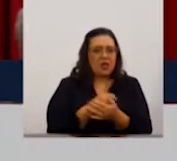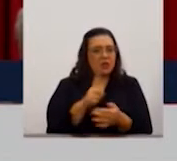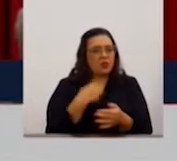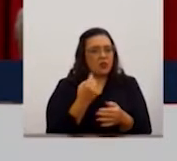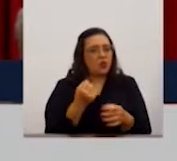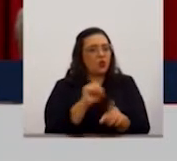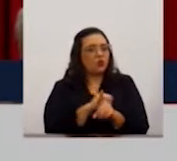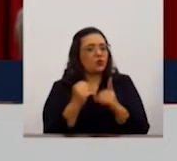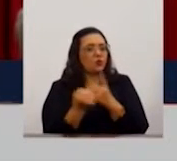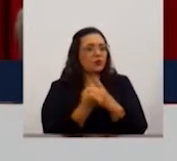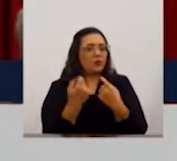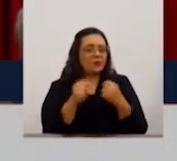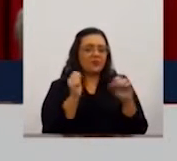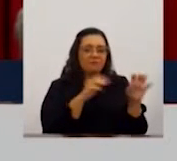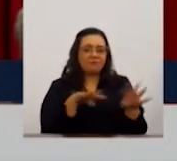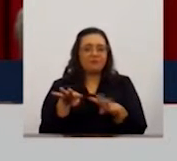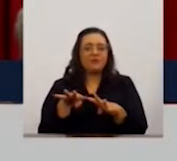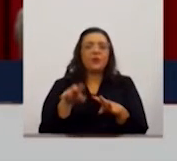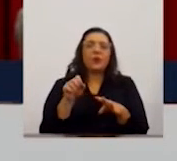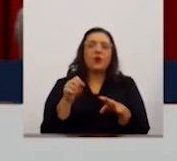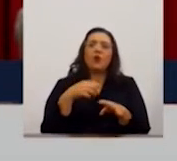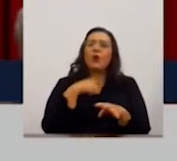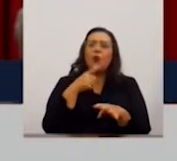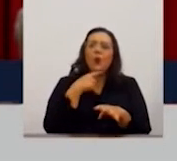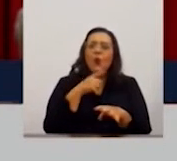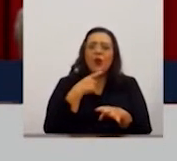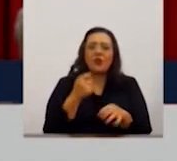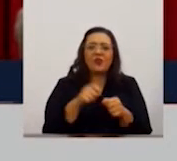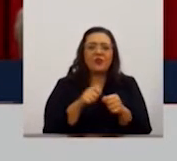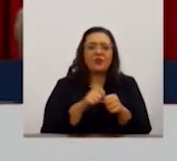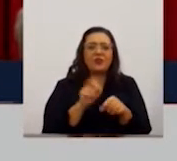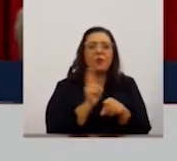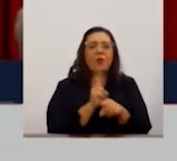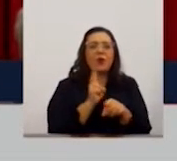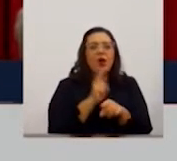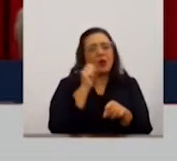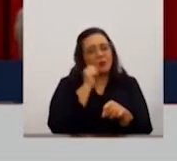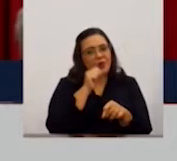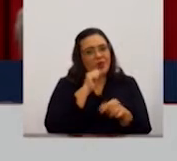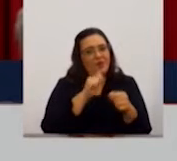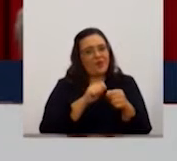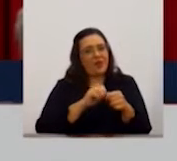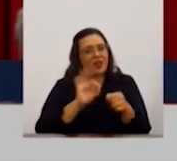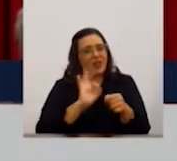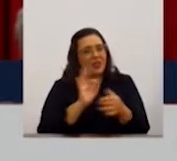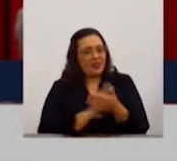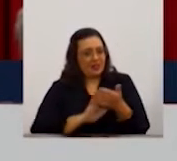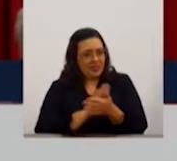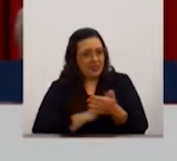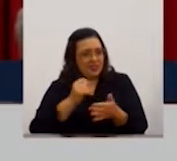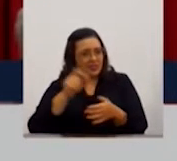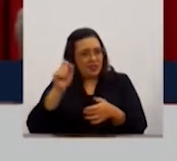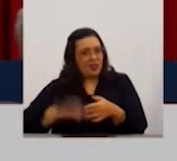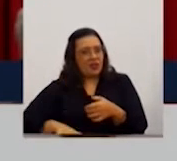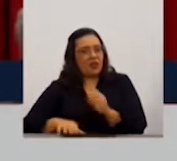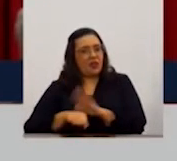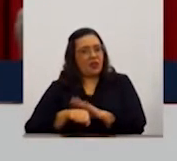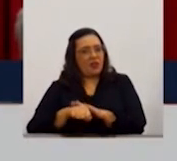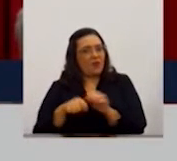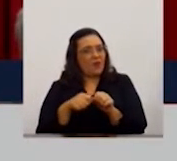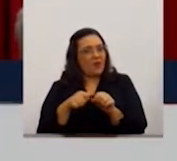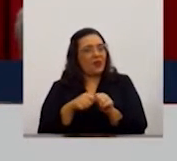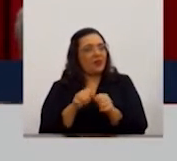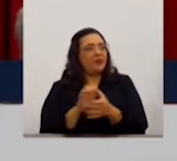olhos voltados pelo agressor, porque não adianta proteger a mulher se nada é feito com relação àquela pessoa que pratica